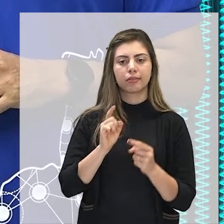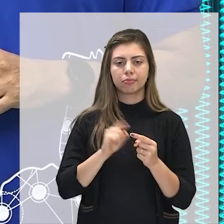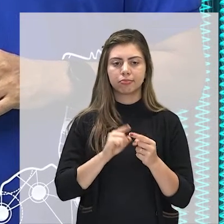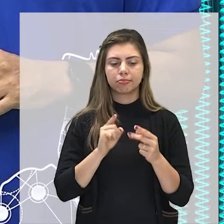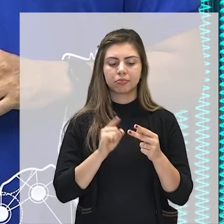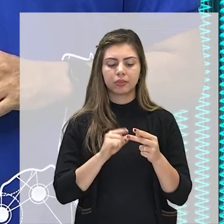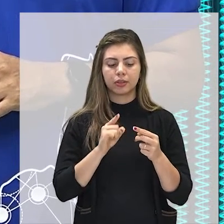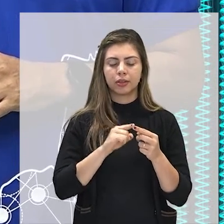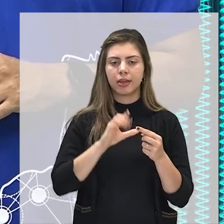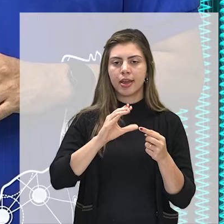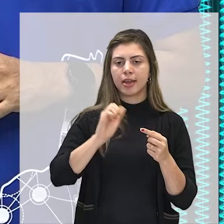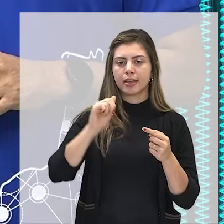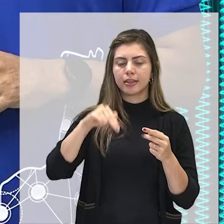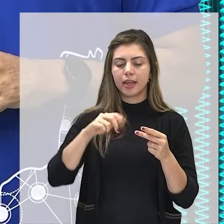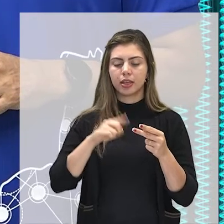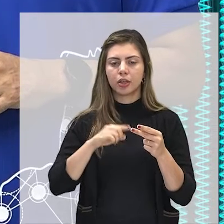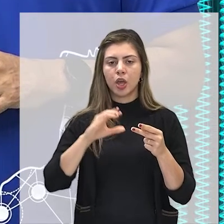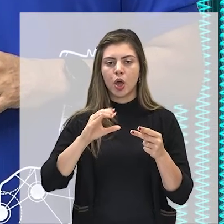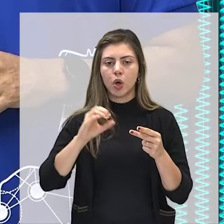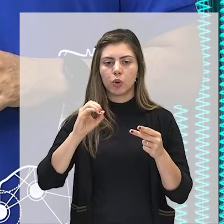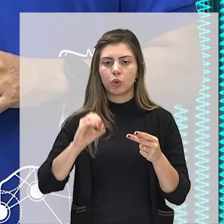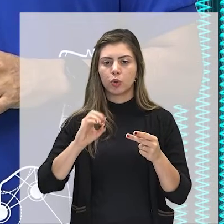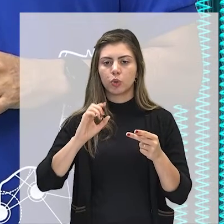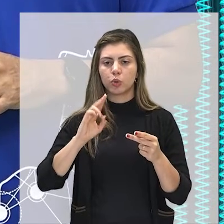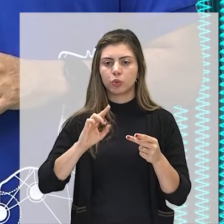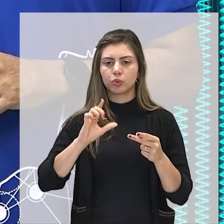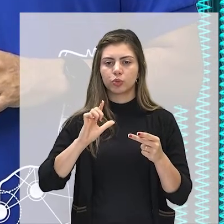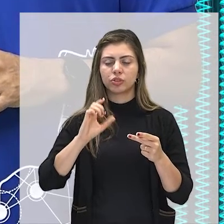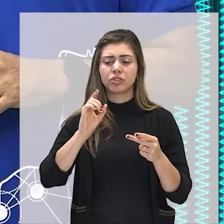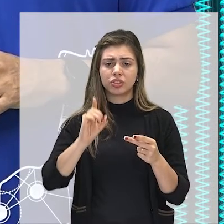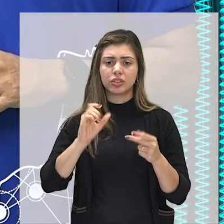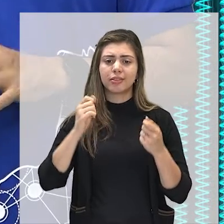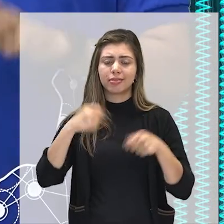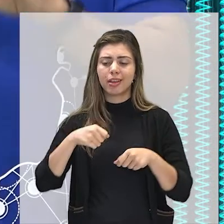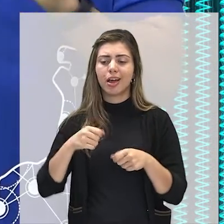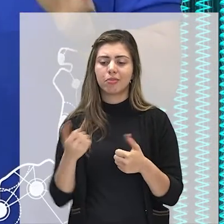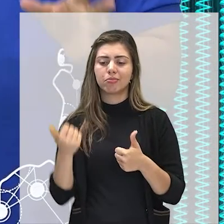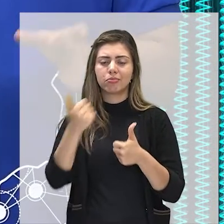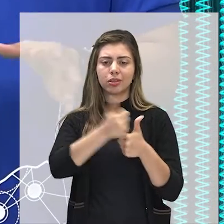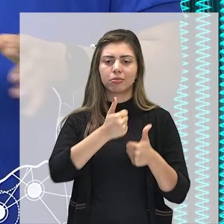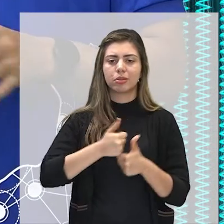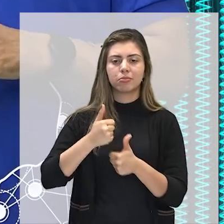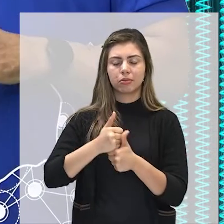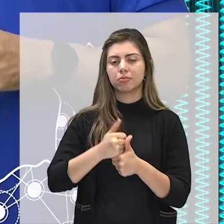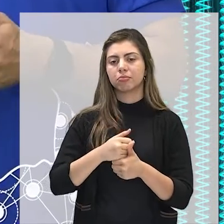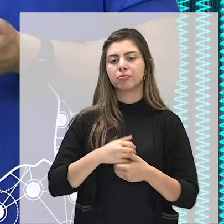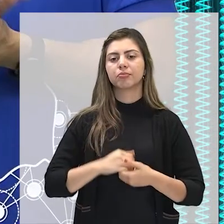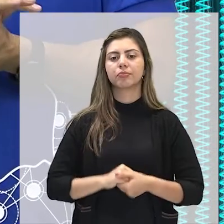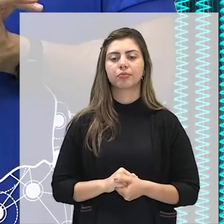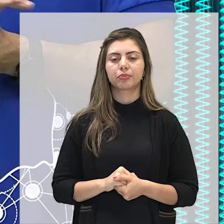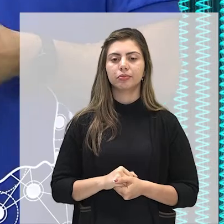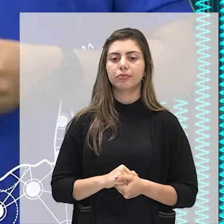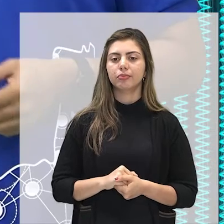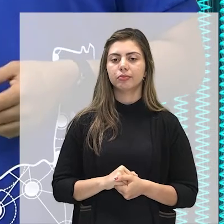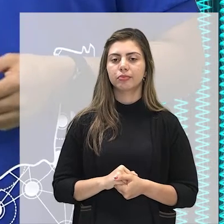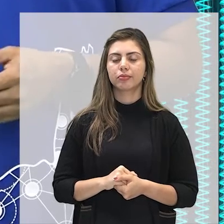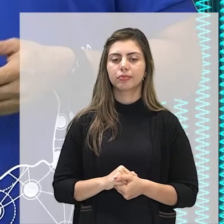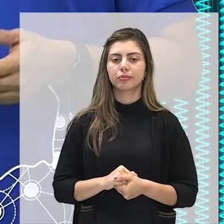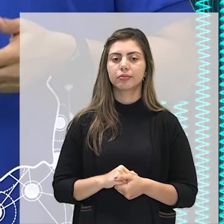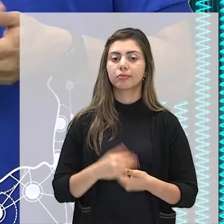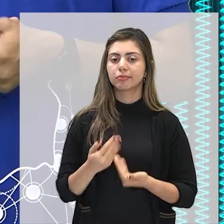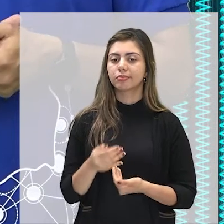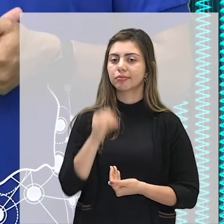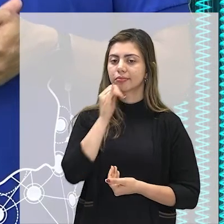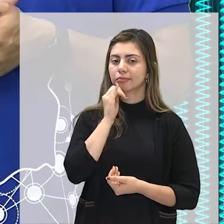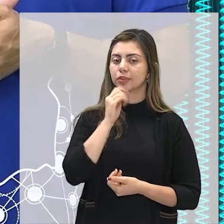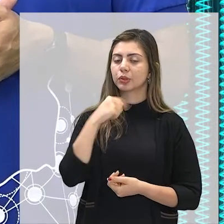pode ser substituído por let's, ou então, como nós vimos, né, um outro exemplo qualquer aí que esteja presente no dia a dia. Nesse caso,